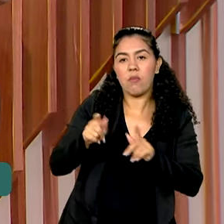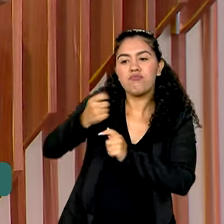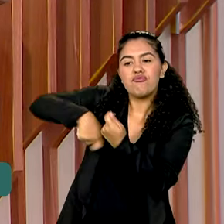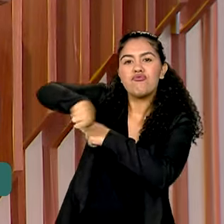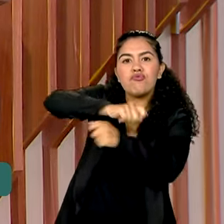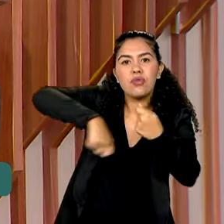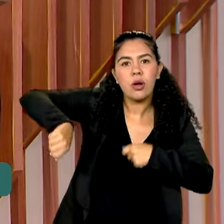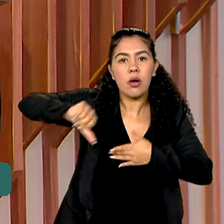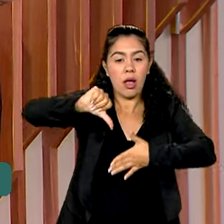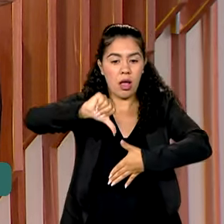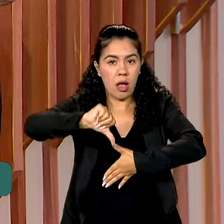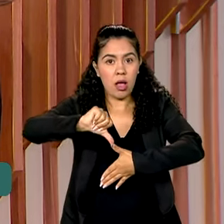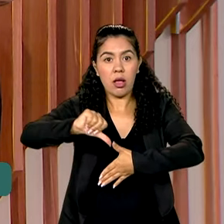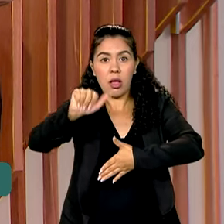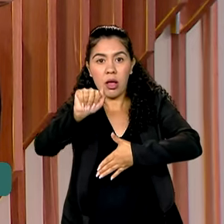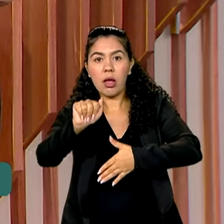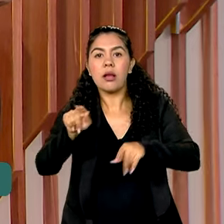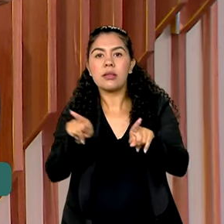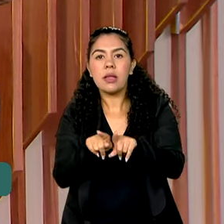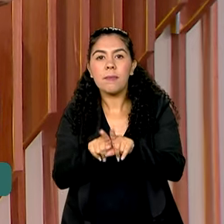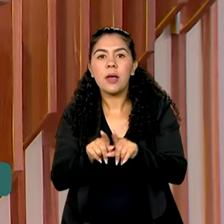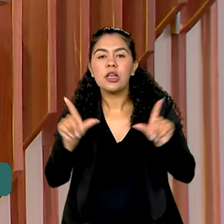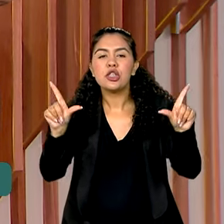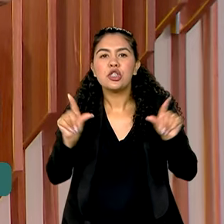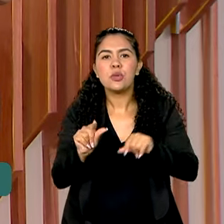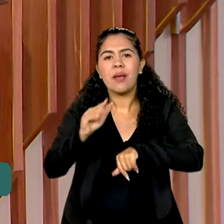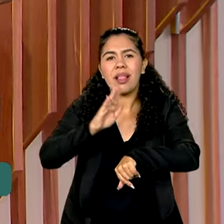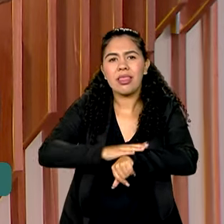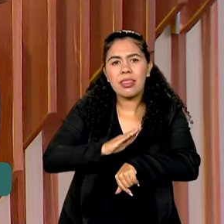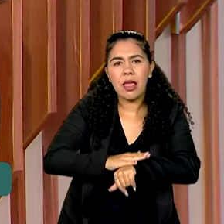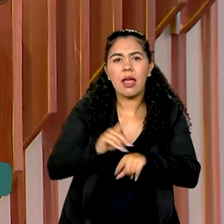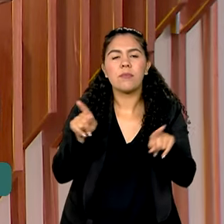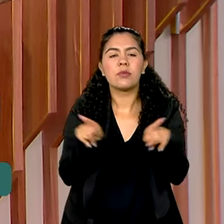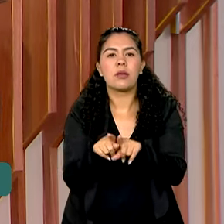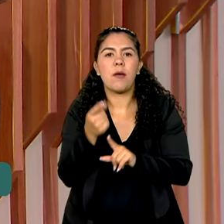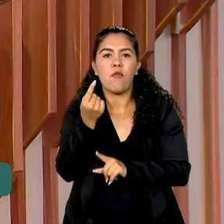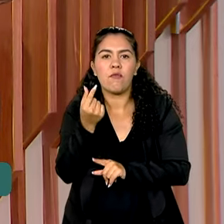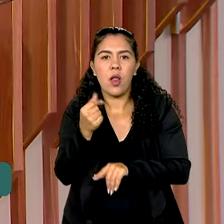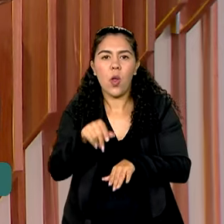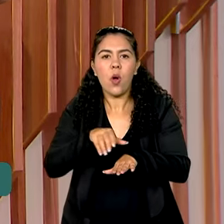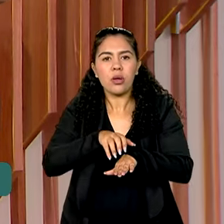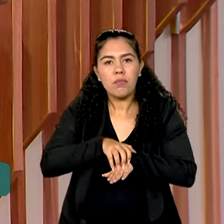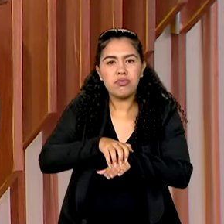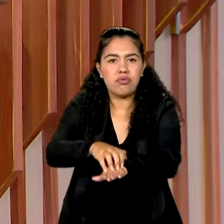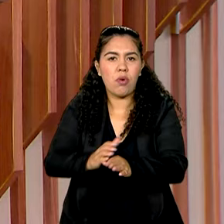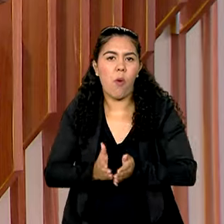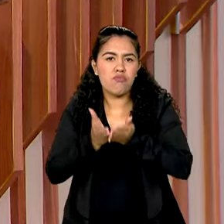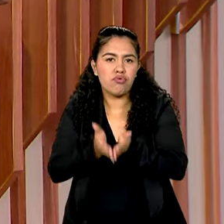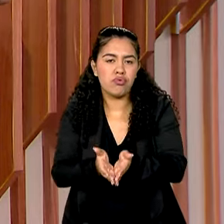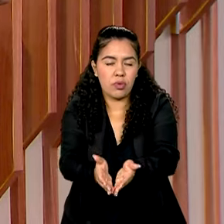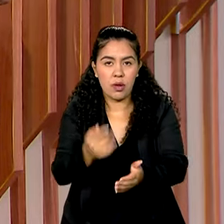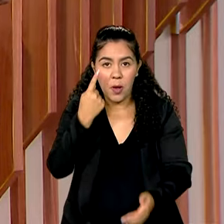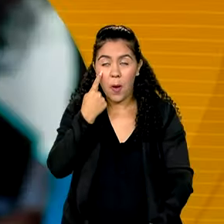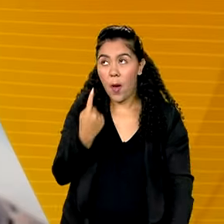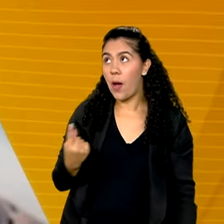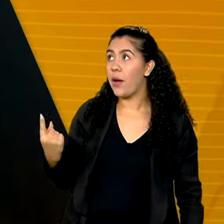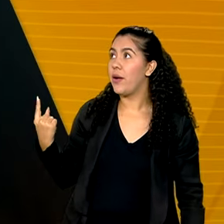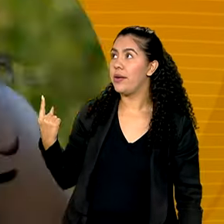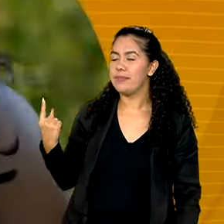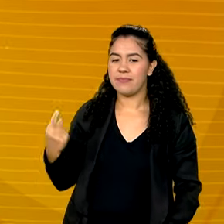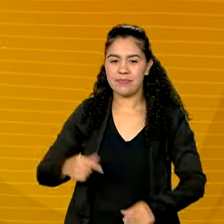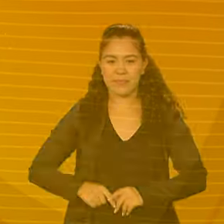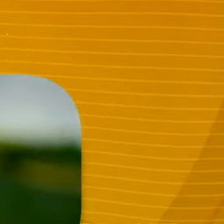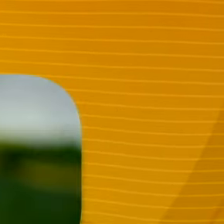da América do Sul e reduzir tempo e custo com transporte de mercadorias para a Ásia. Acompanhe.